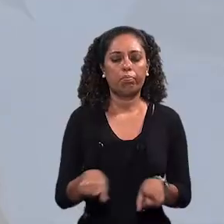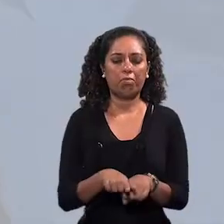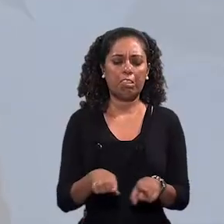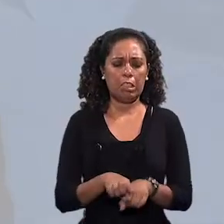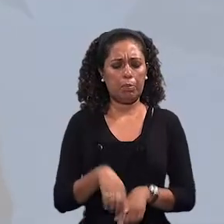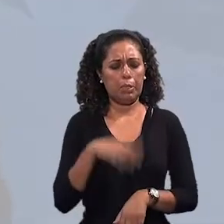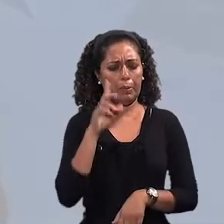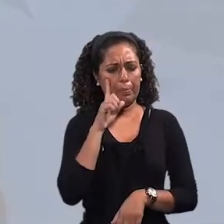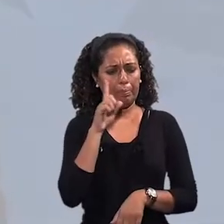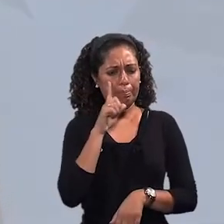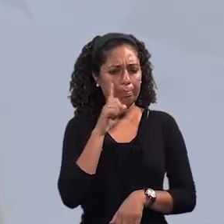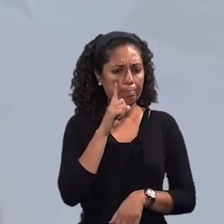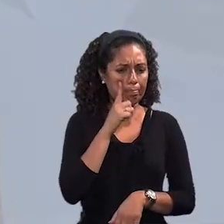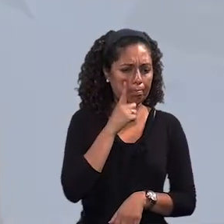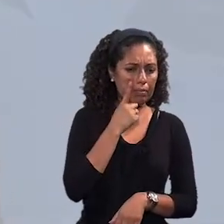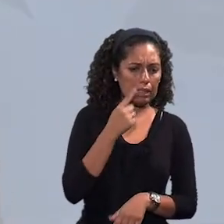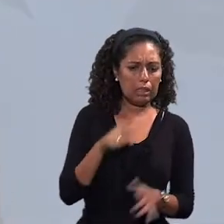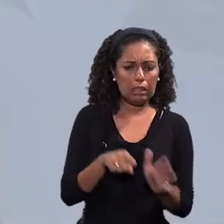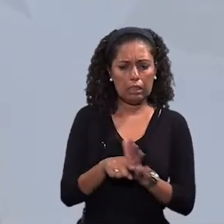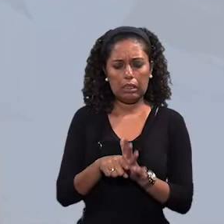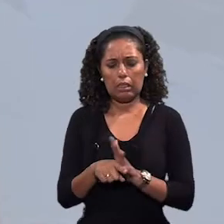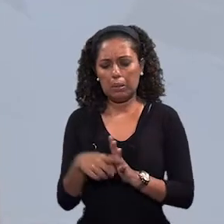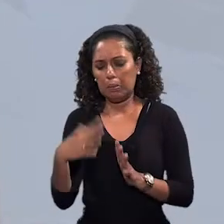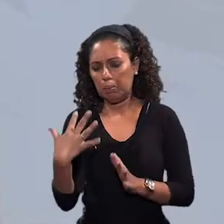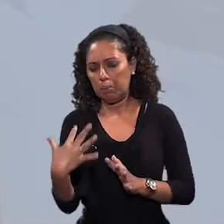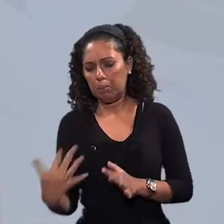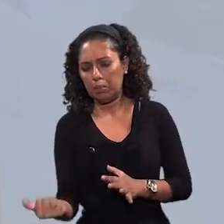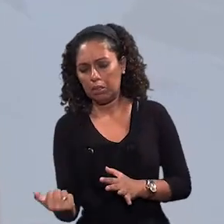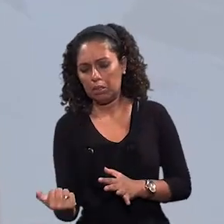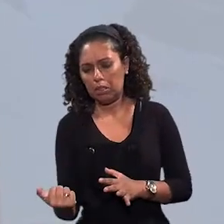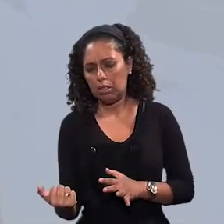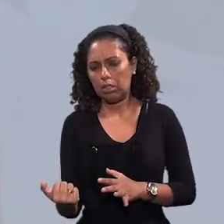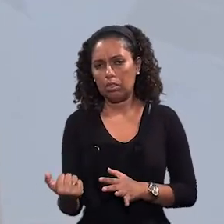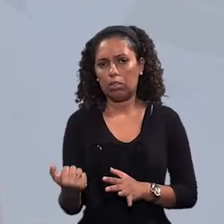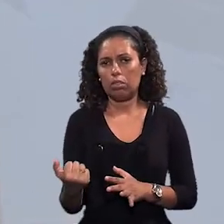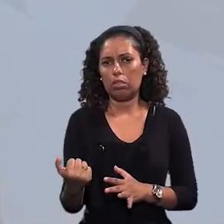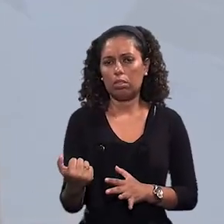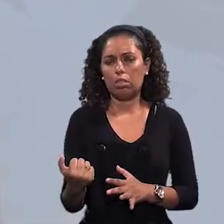Também me chamou muito a atenção, deputado Jorge Felipe Neto, o